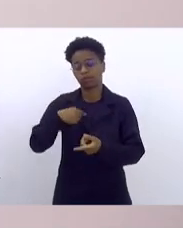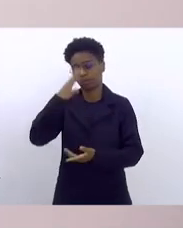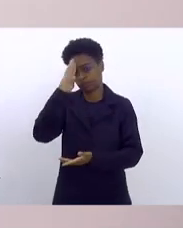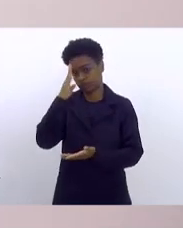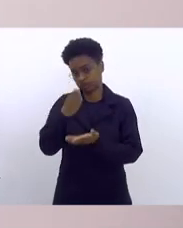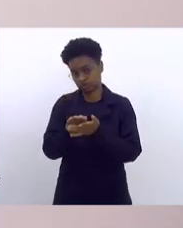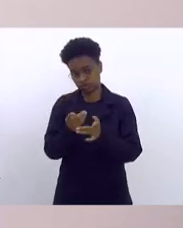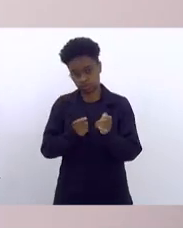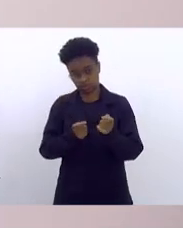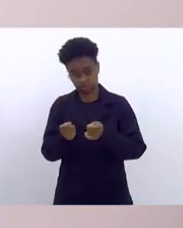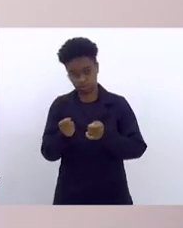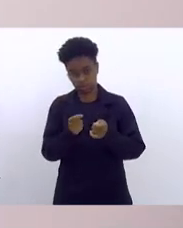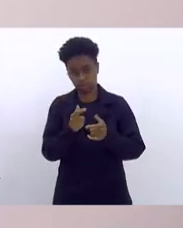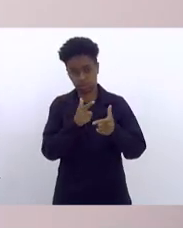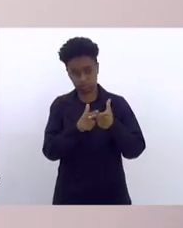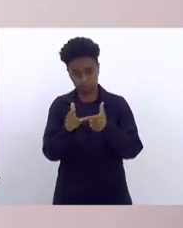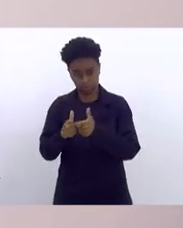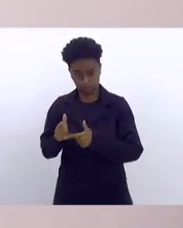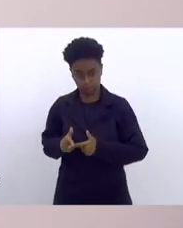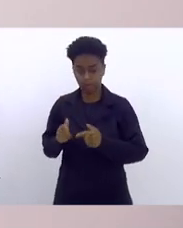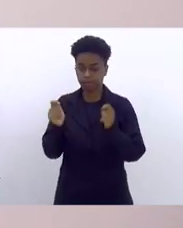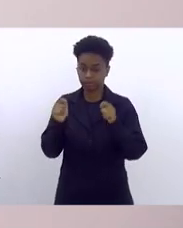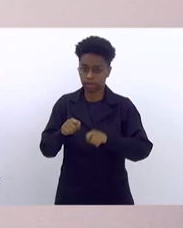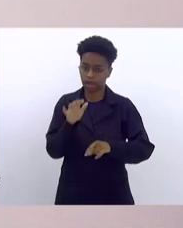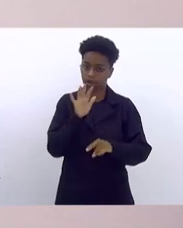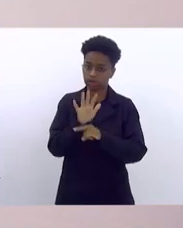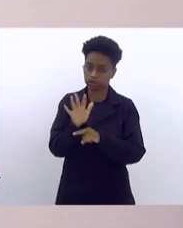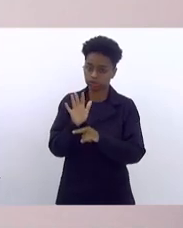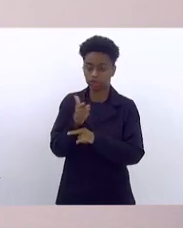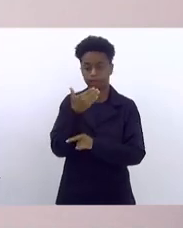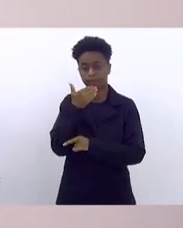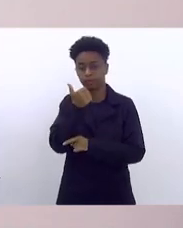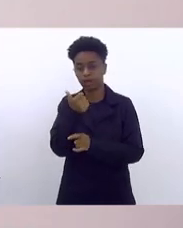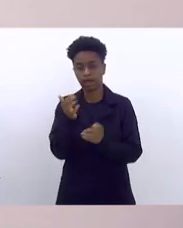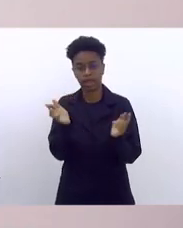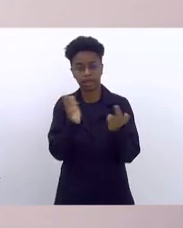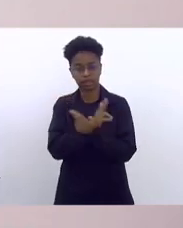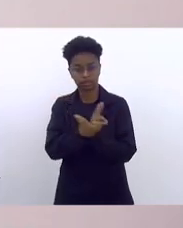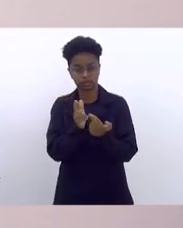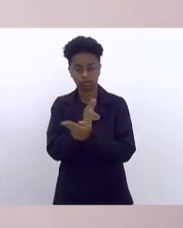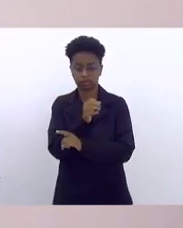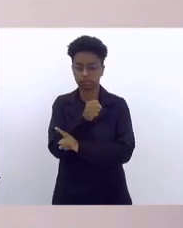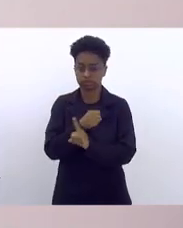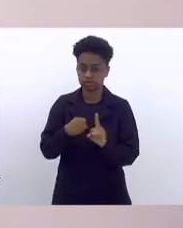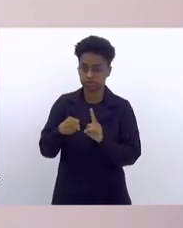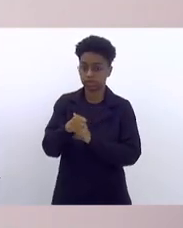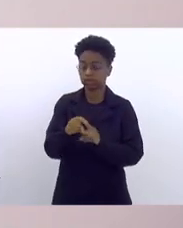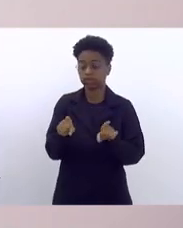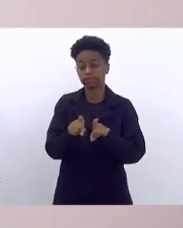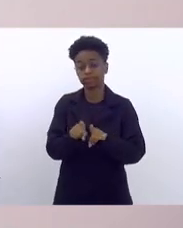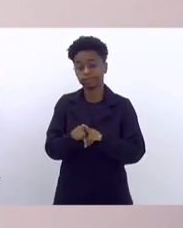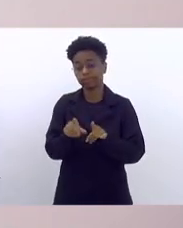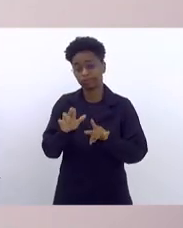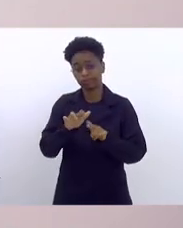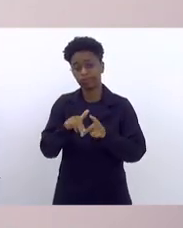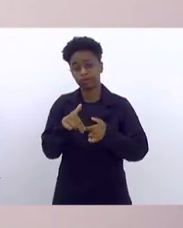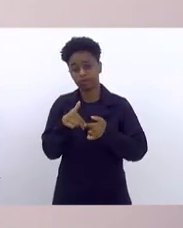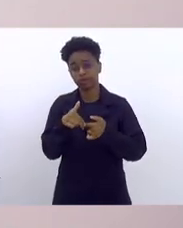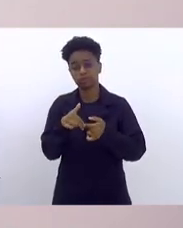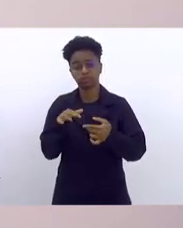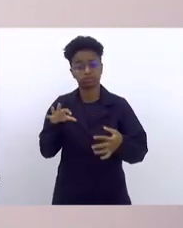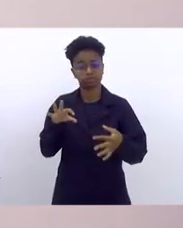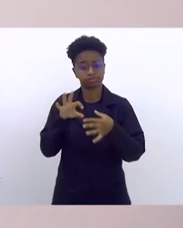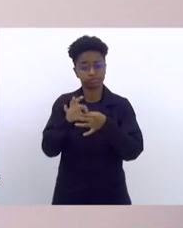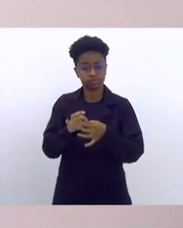possa contribuir efetivamente para as mudanças de relações sociais e justamente porque inclui aqui muito do que foi